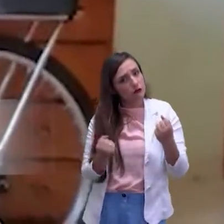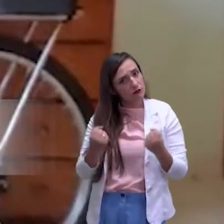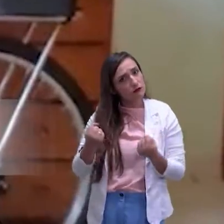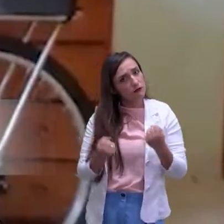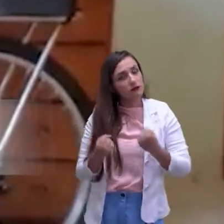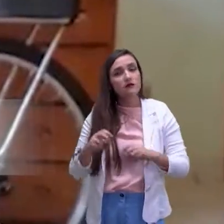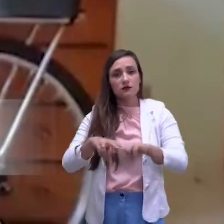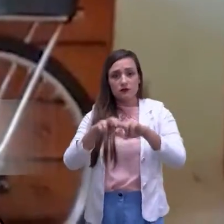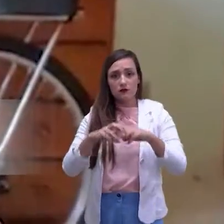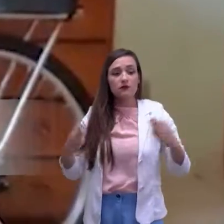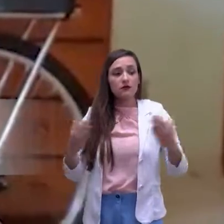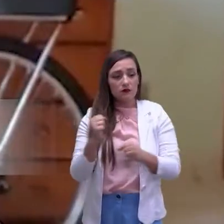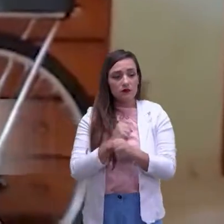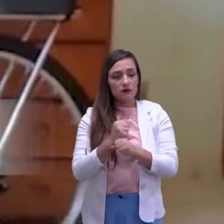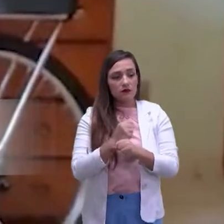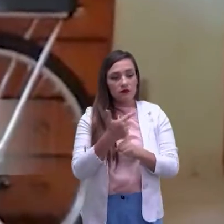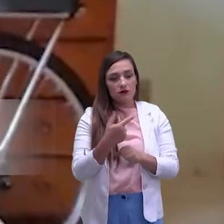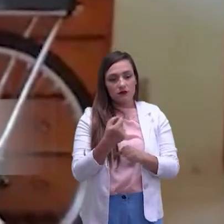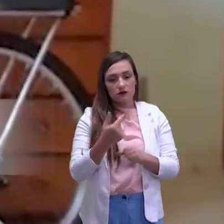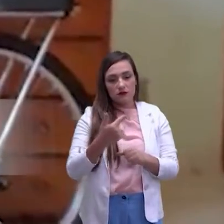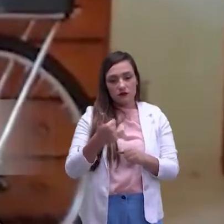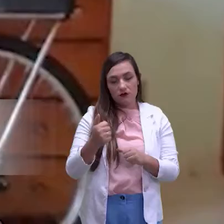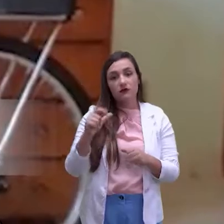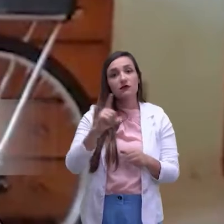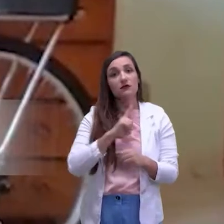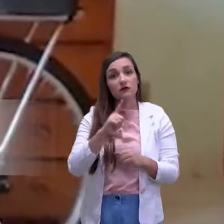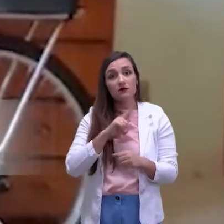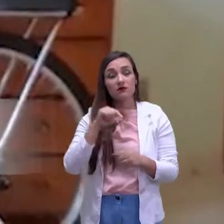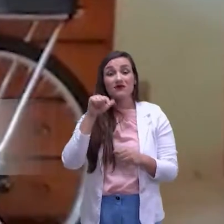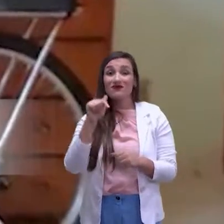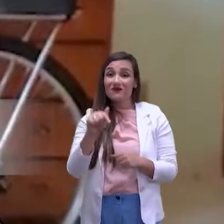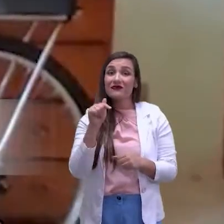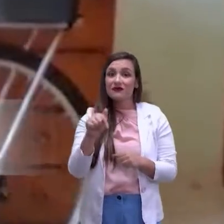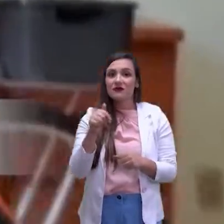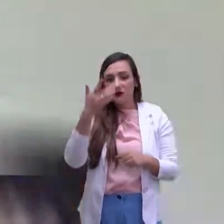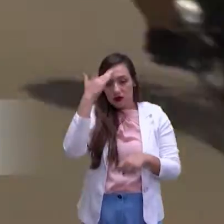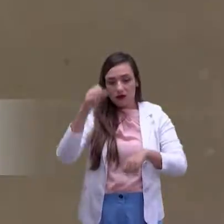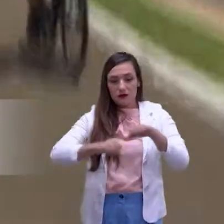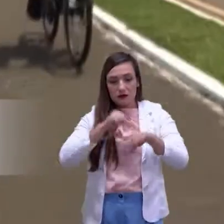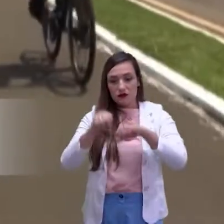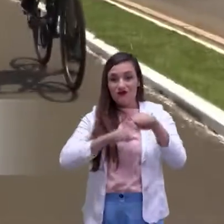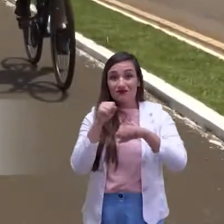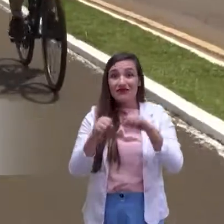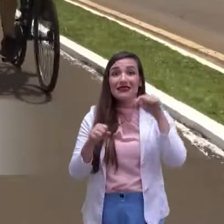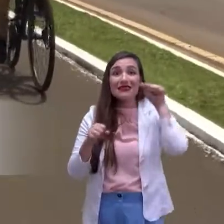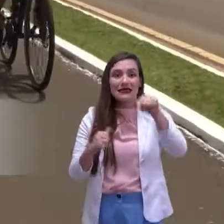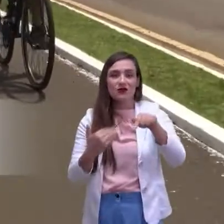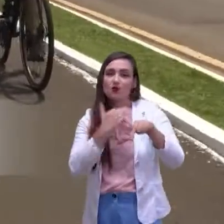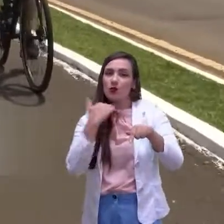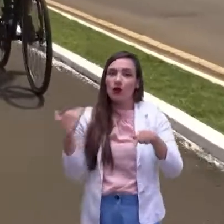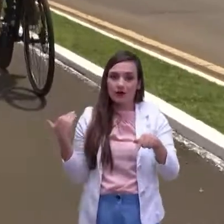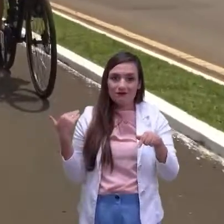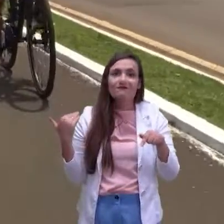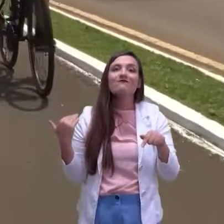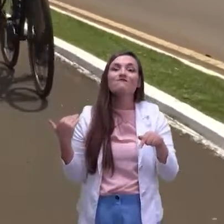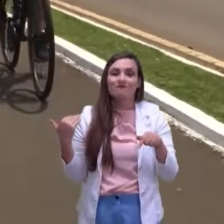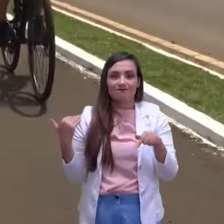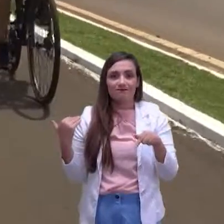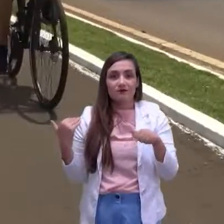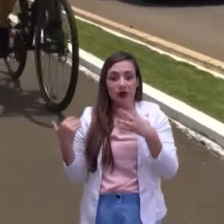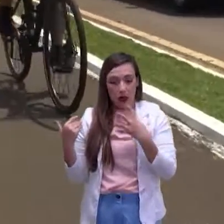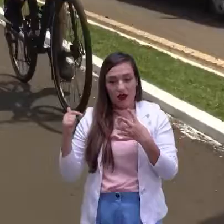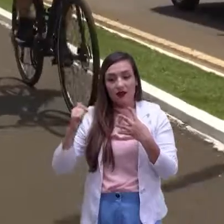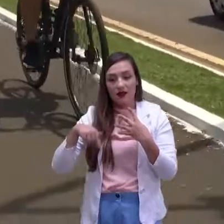hoje, até agora, em 2021, são 7 ciclistas mortos no estado de Mato Grosso do Sul,